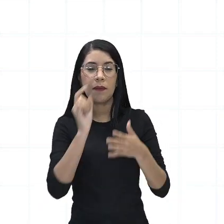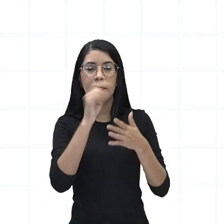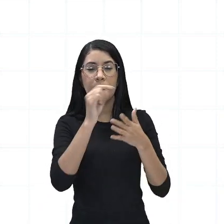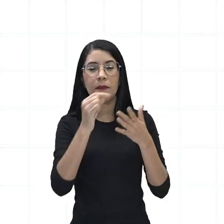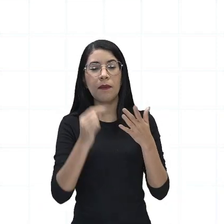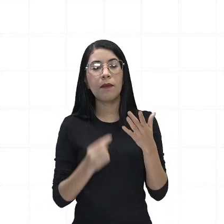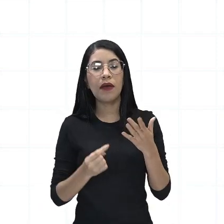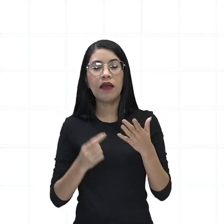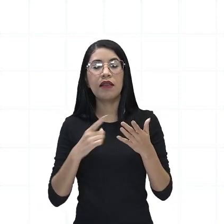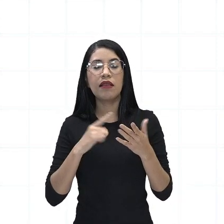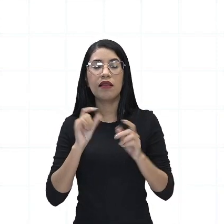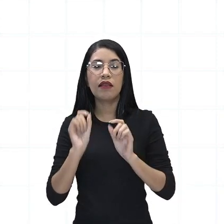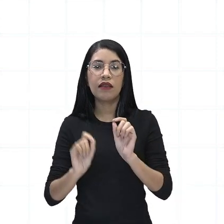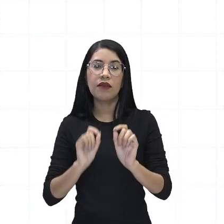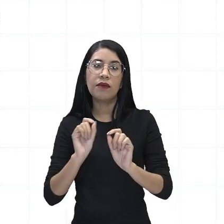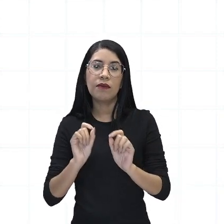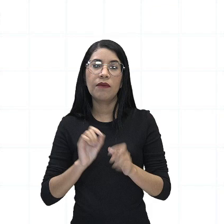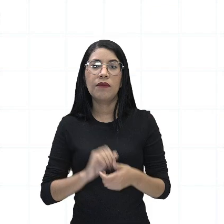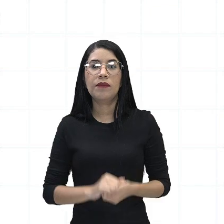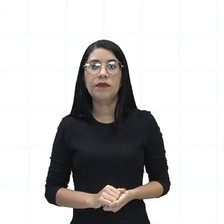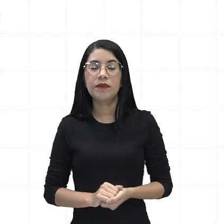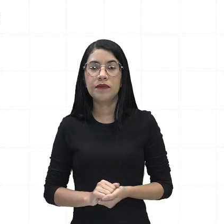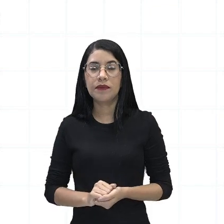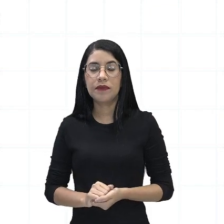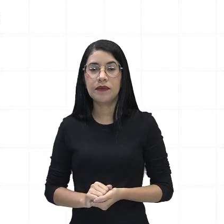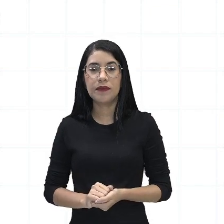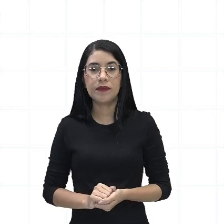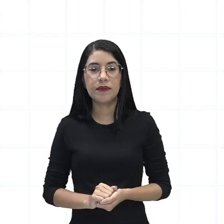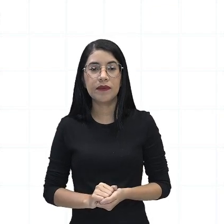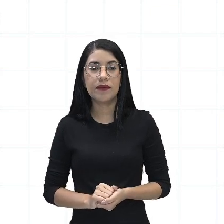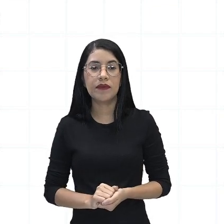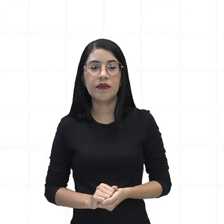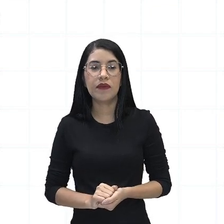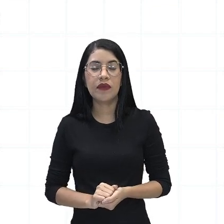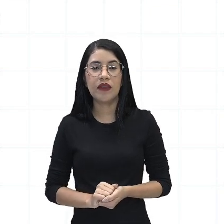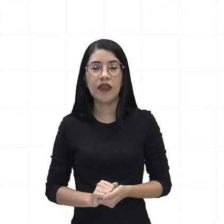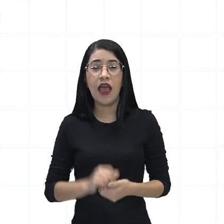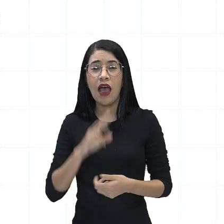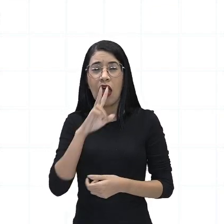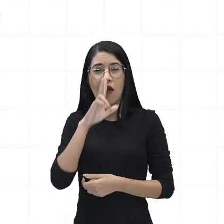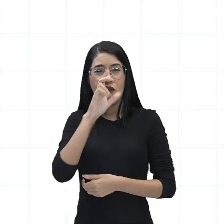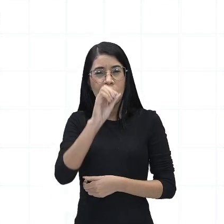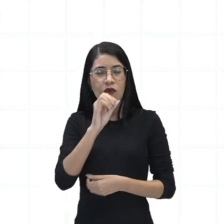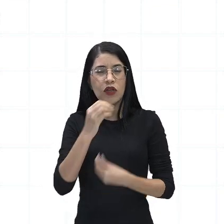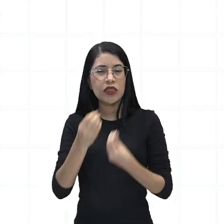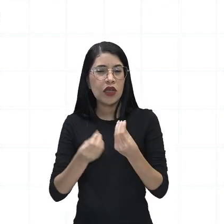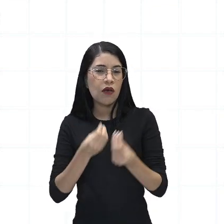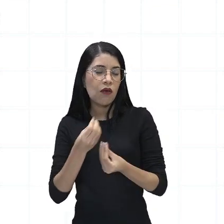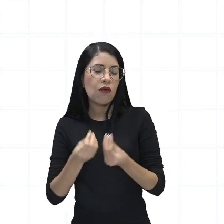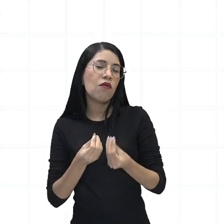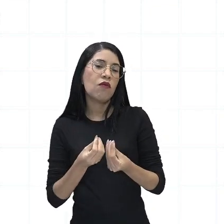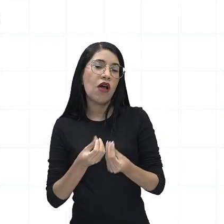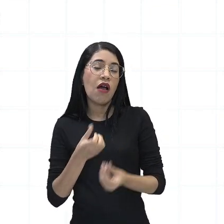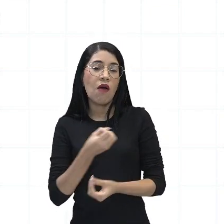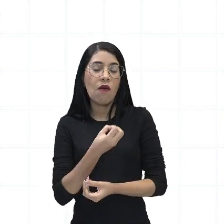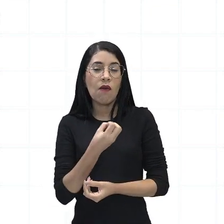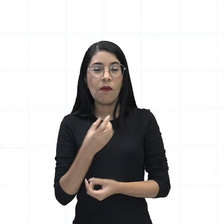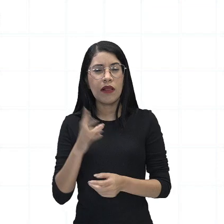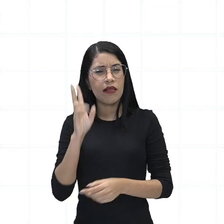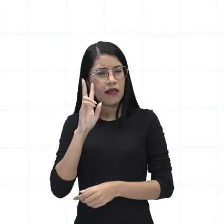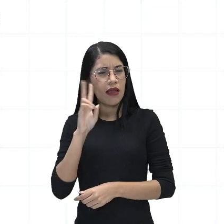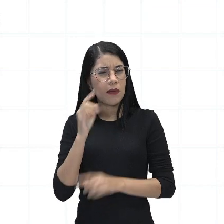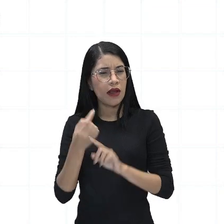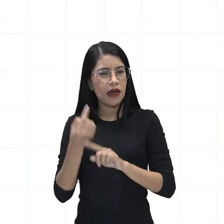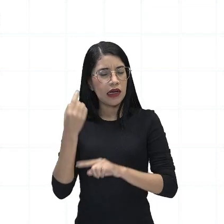inclui o elemento-chave de uma peça teatral? A intensidade. O que é intensidade? Vocês lembram que